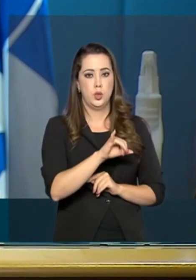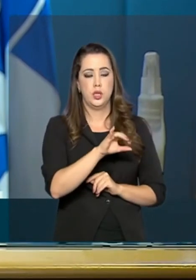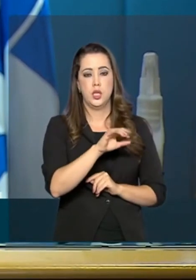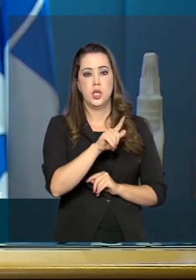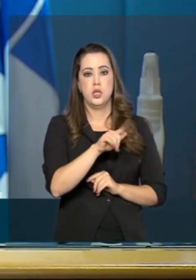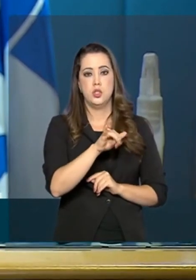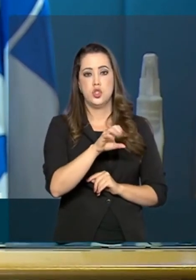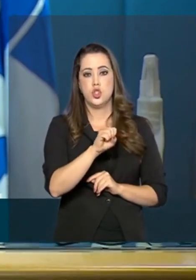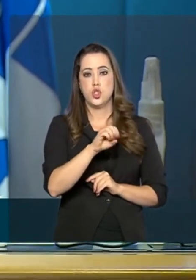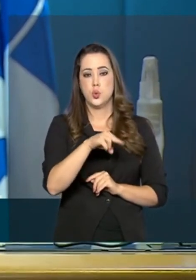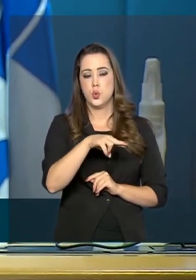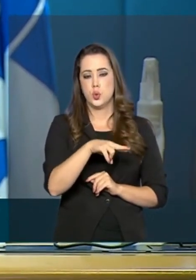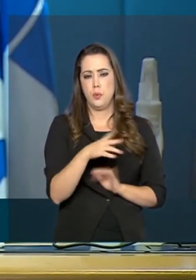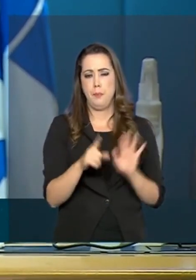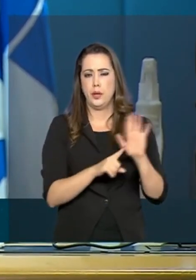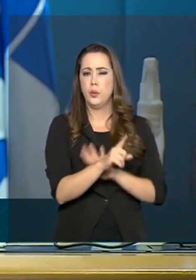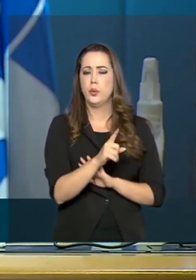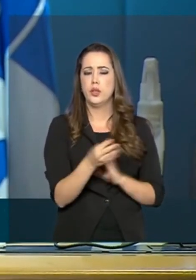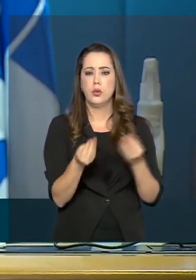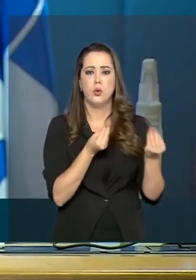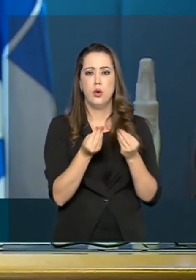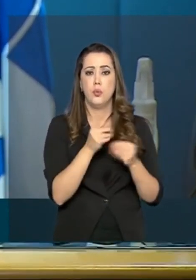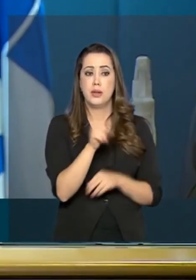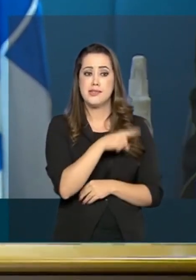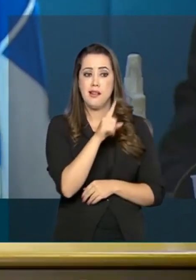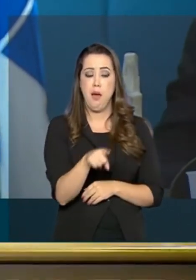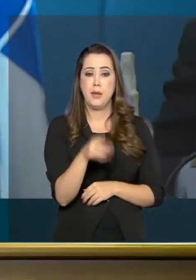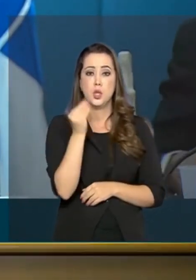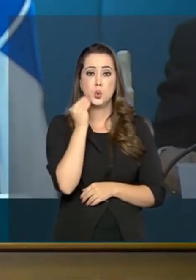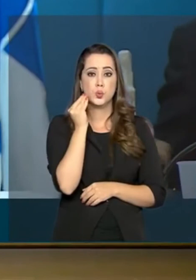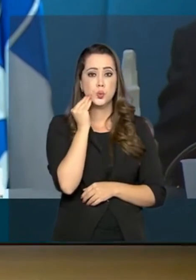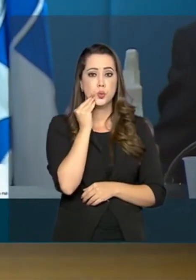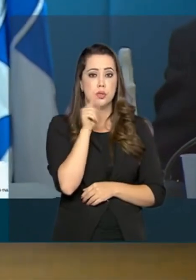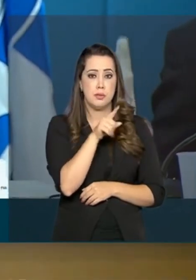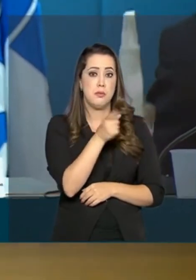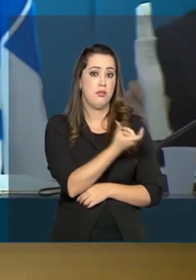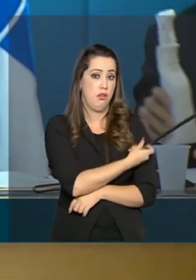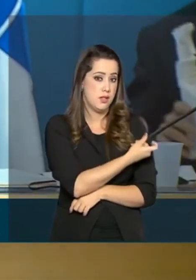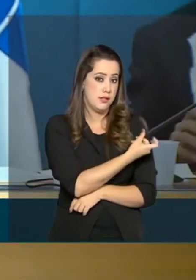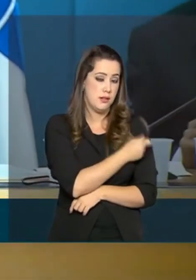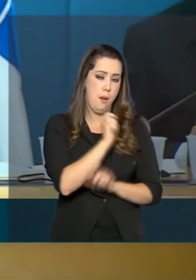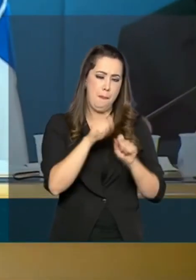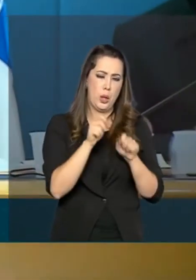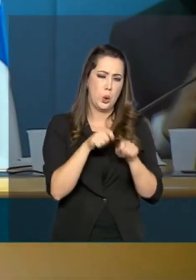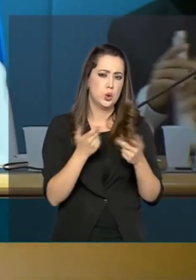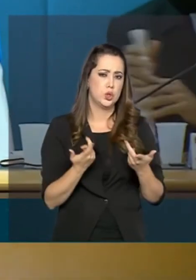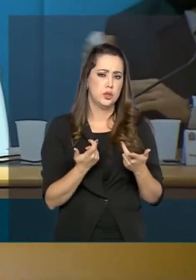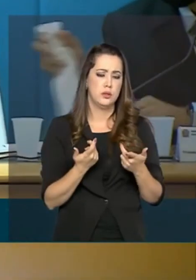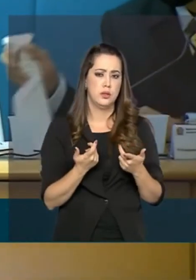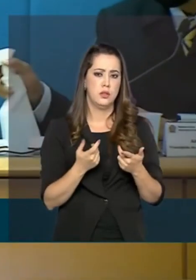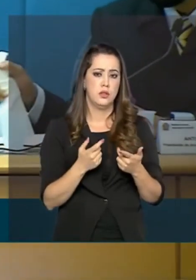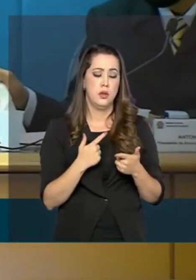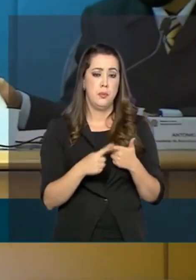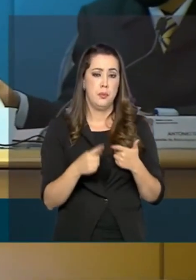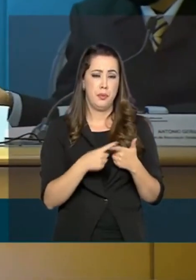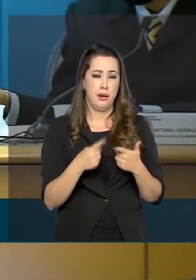Exame, ele pergunta como a suspensão de testes da vacina de Oxford pode